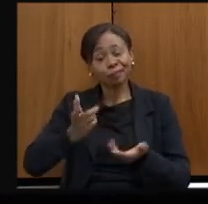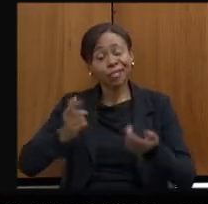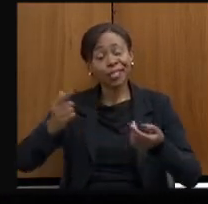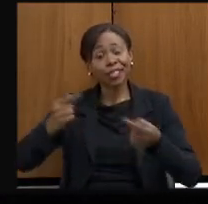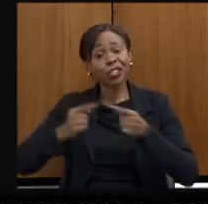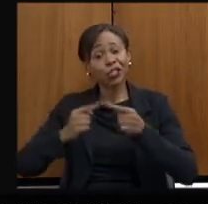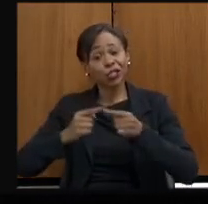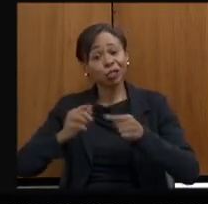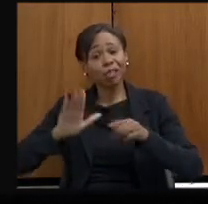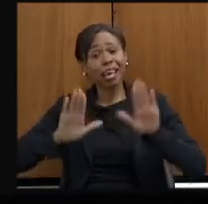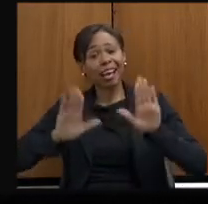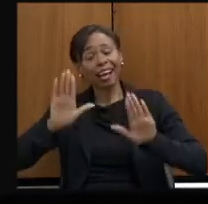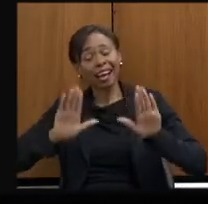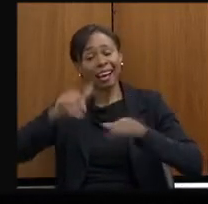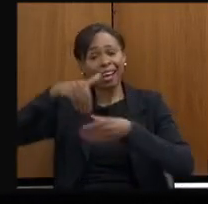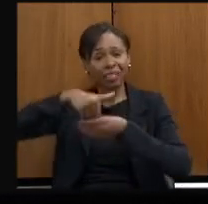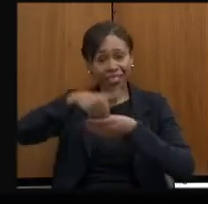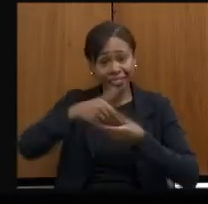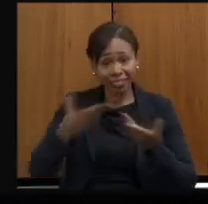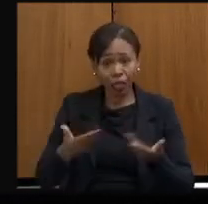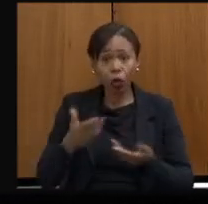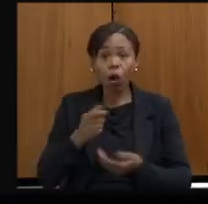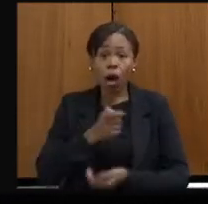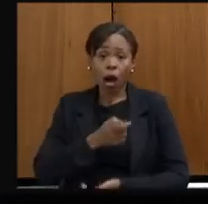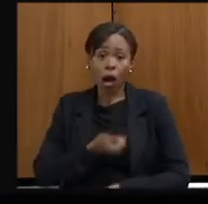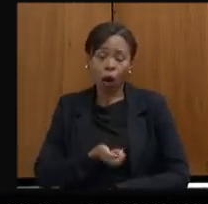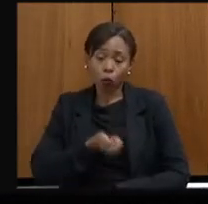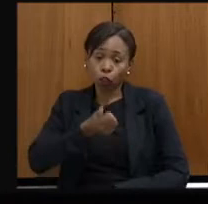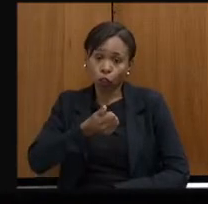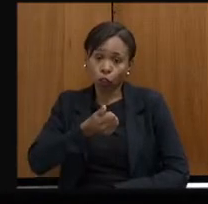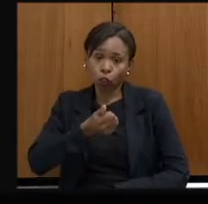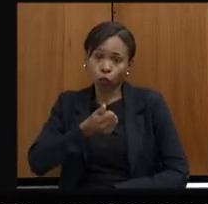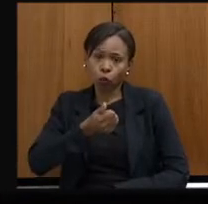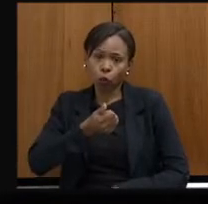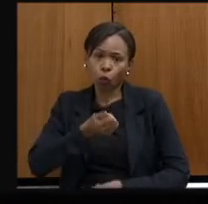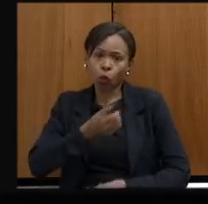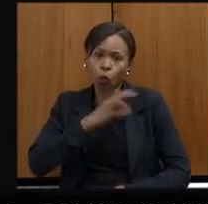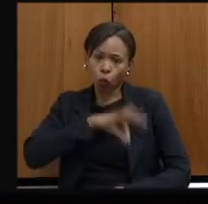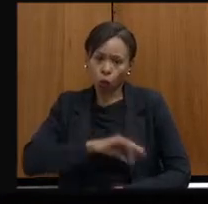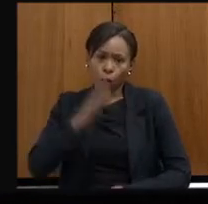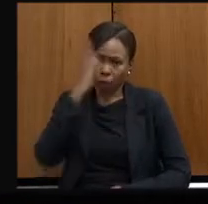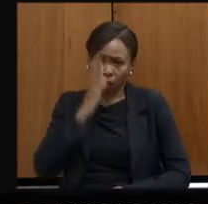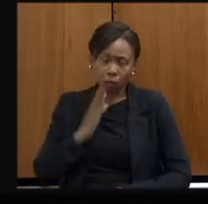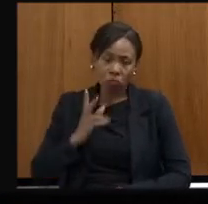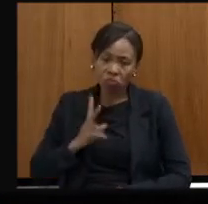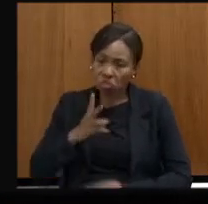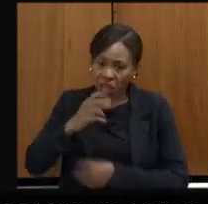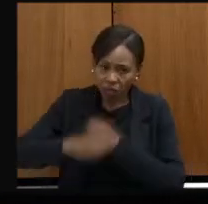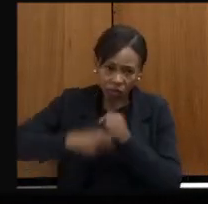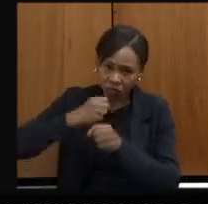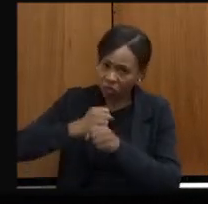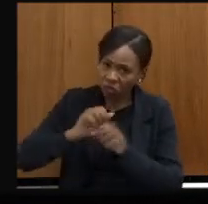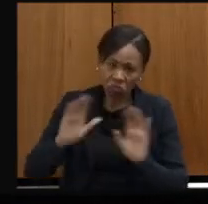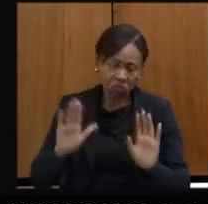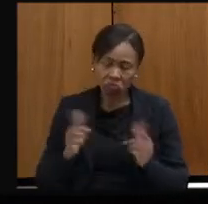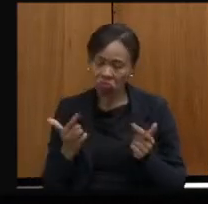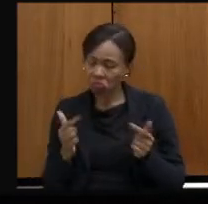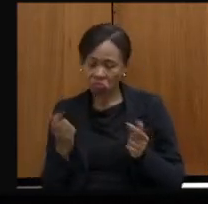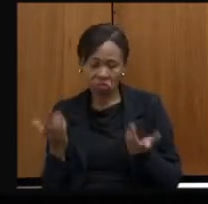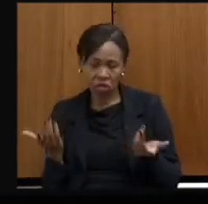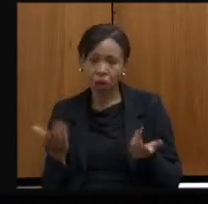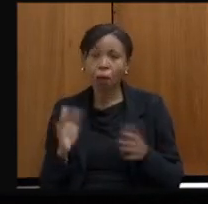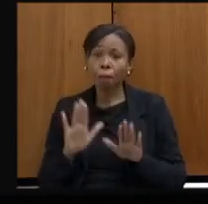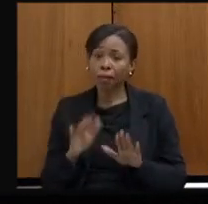Auxílio Brasil sequer tem previsão de continuidade para o ano que vem, mas eu acho que é importante os estados terem